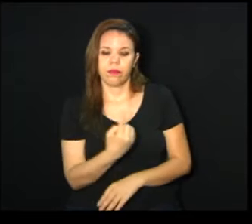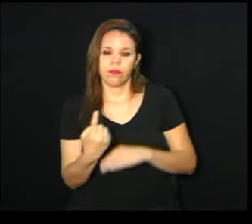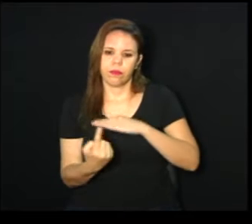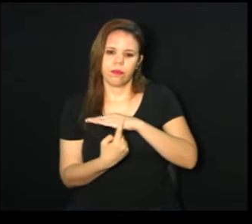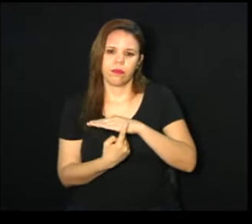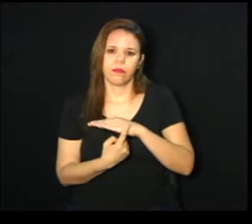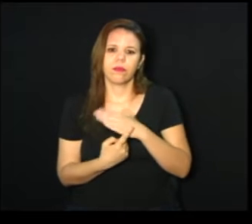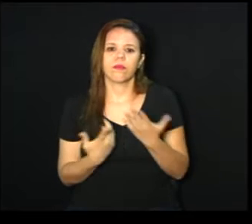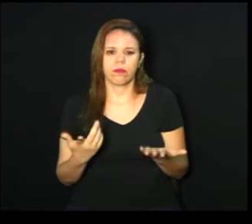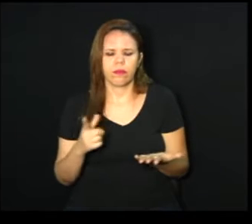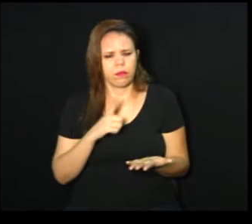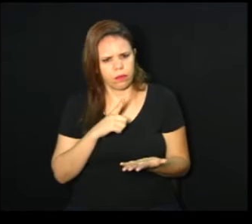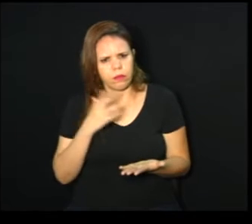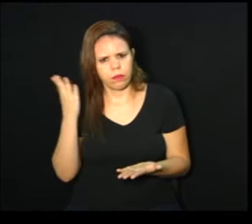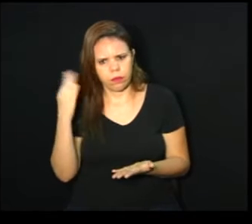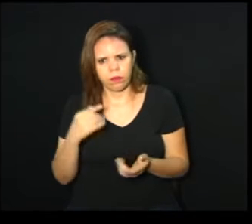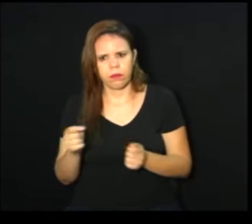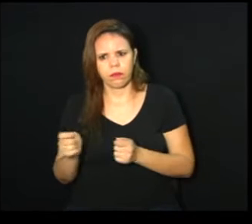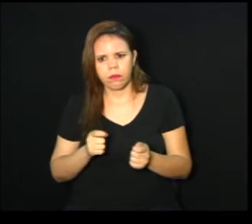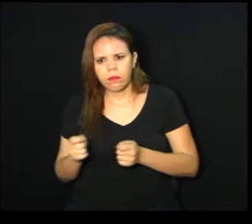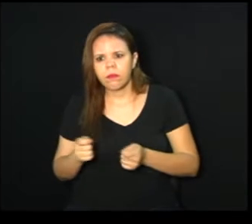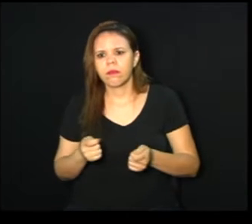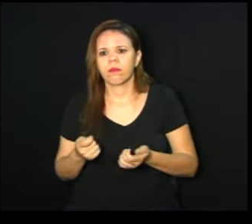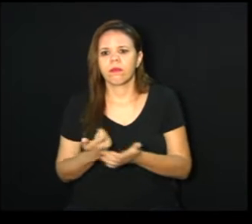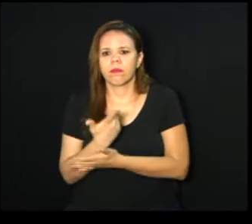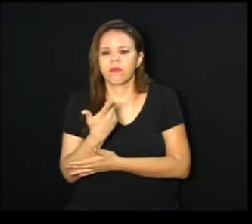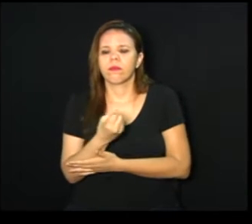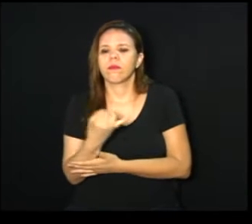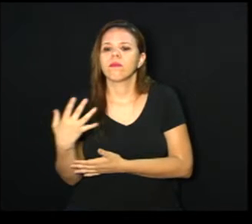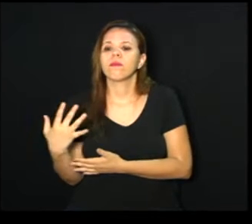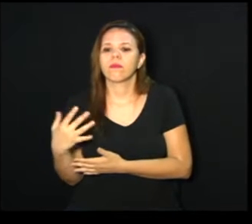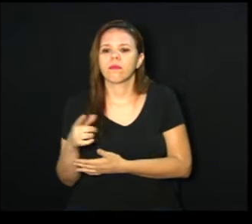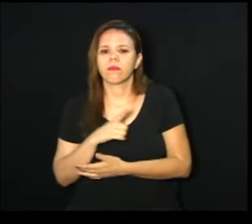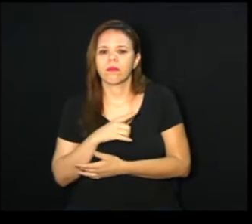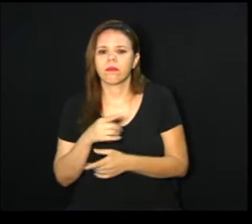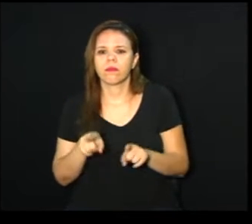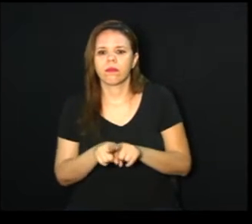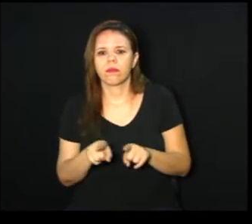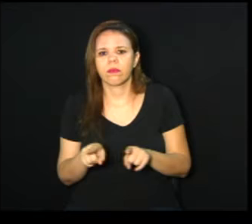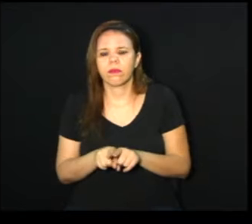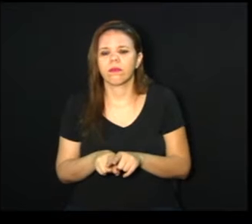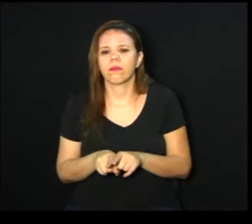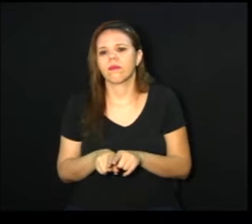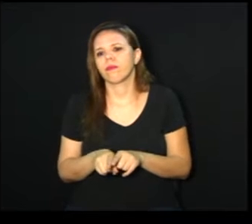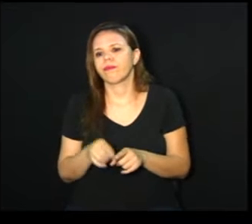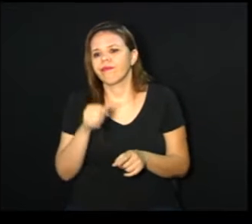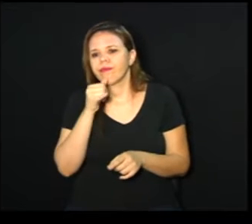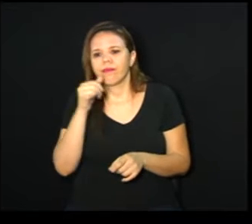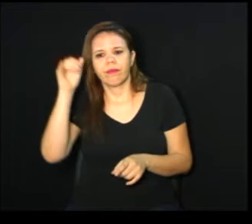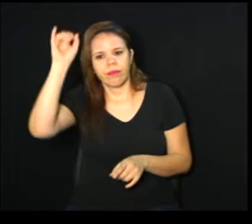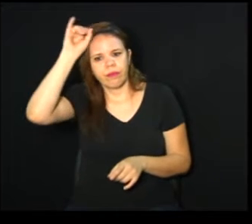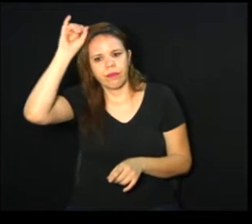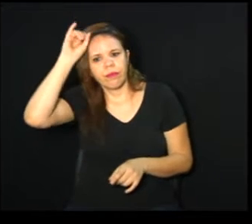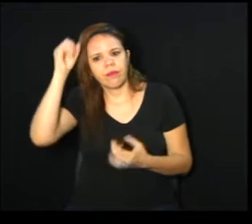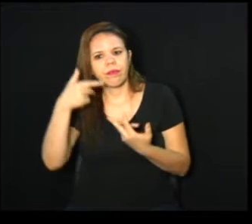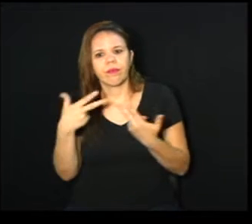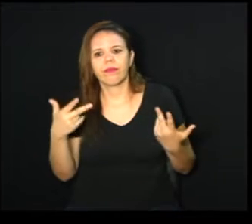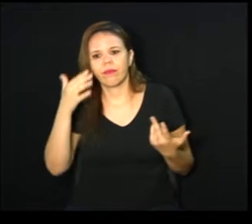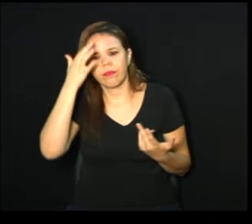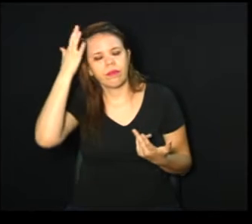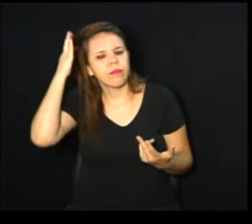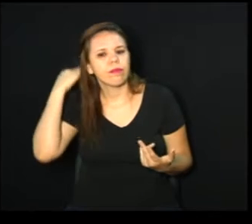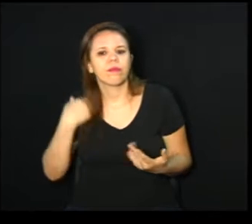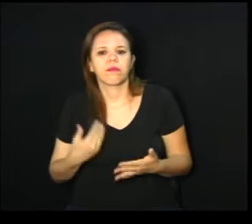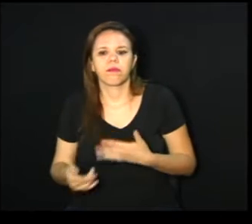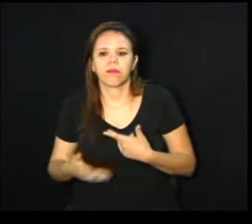uma criticidade do que ele está consumindo, seja por aquisição de rede de dados móveis, de celulares, por exemplo, ou qualquer bem de consumo. A